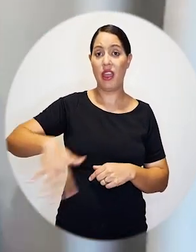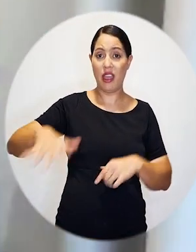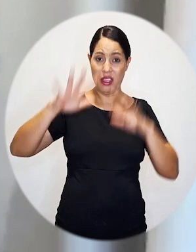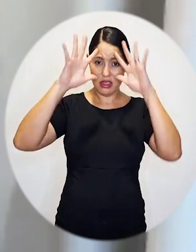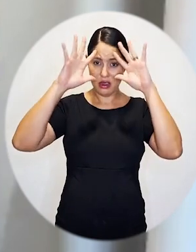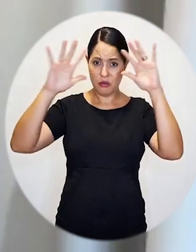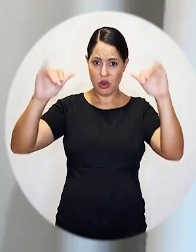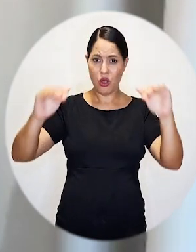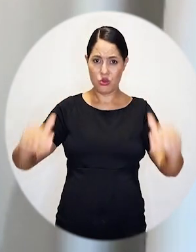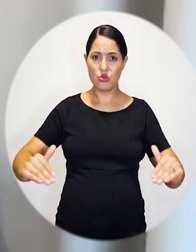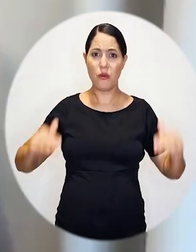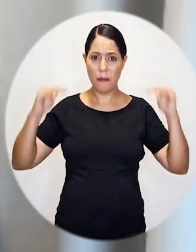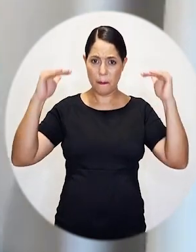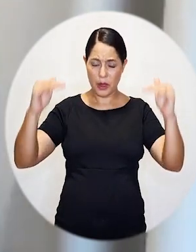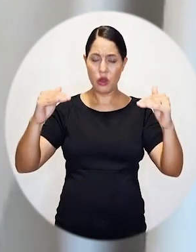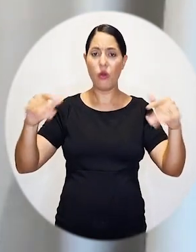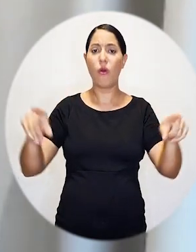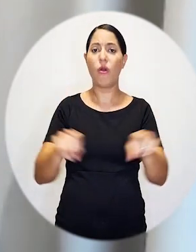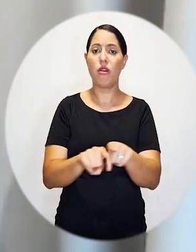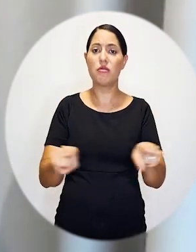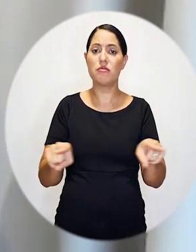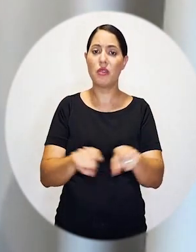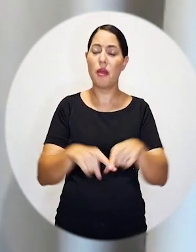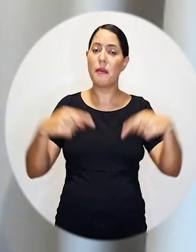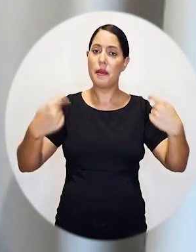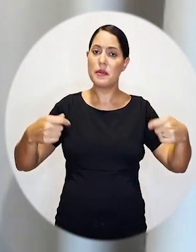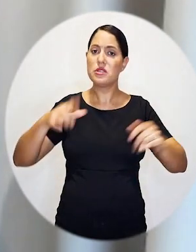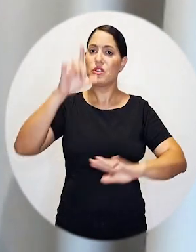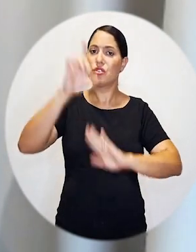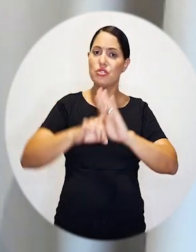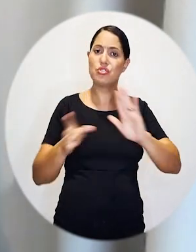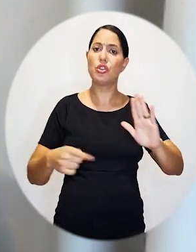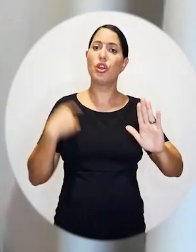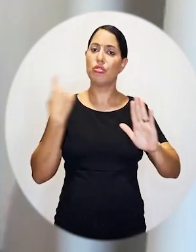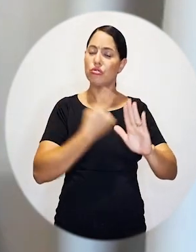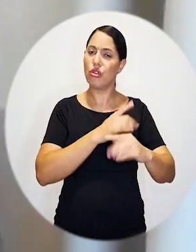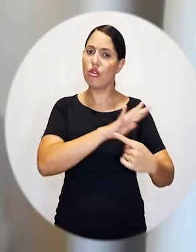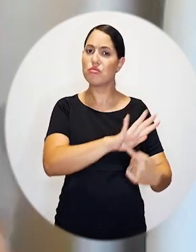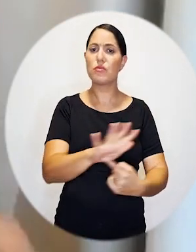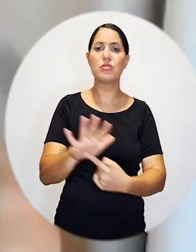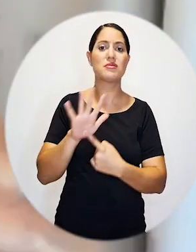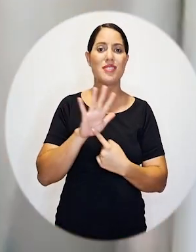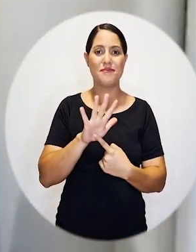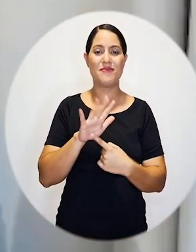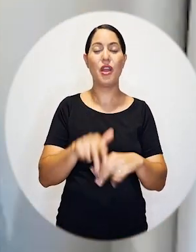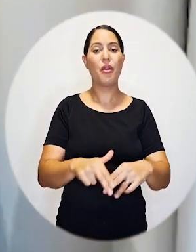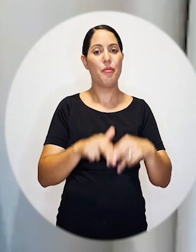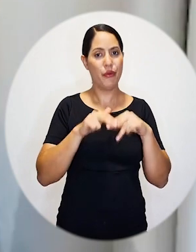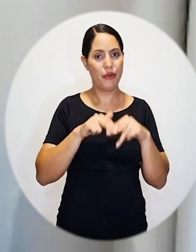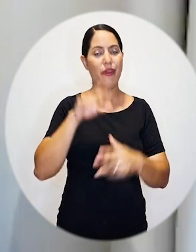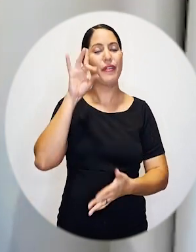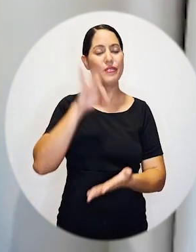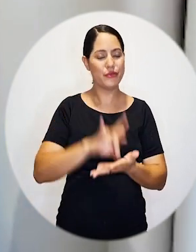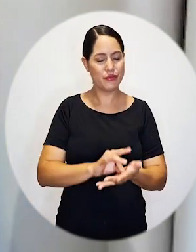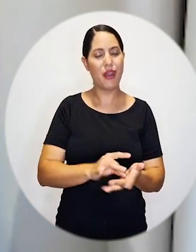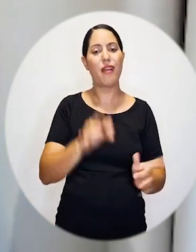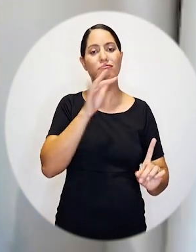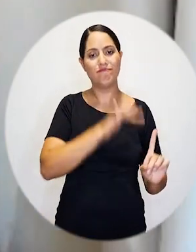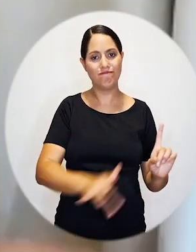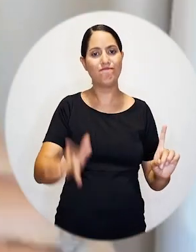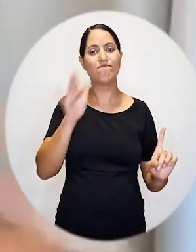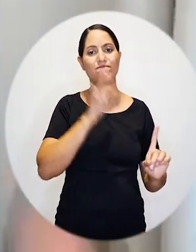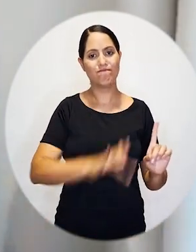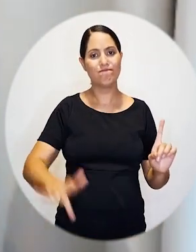superiores sinalizem sobre os nossos direitos, inclusive que o capacitismo ele pode vir a